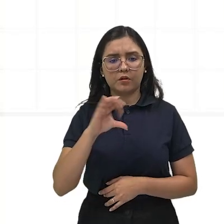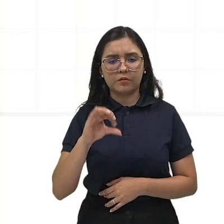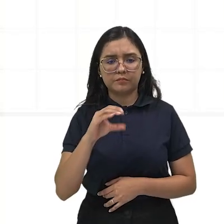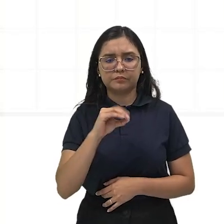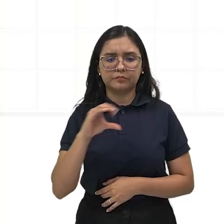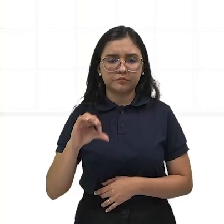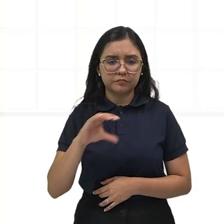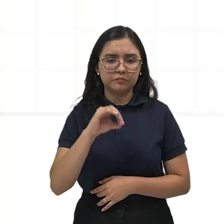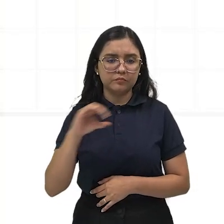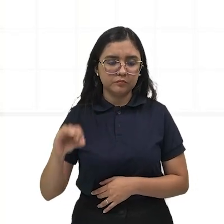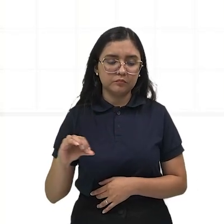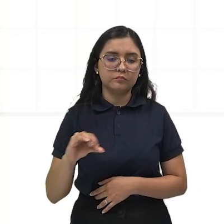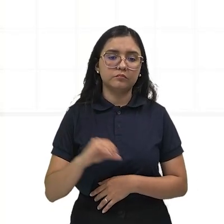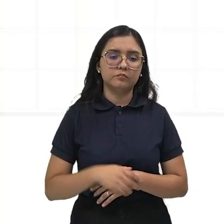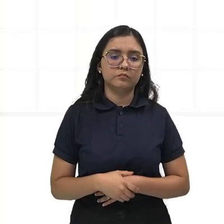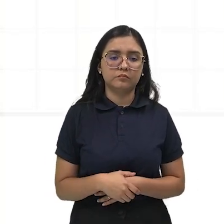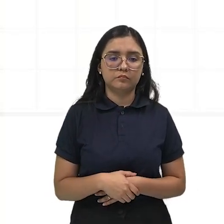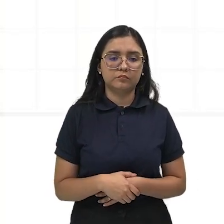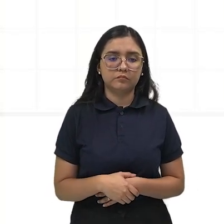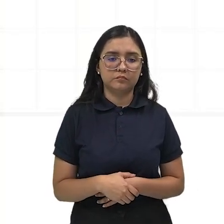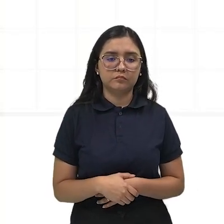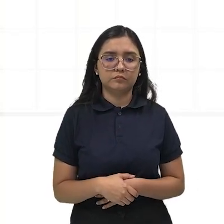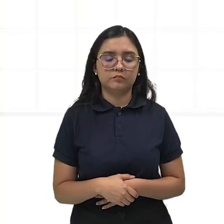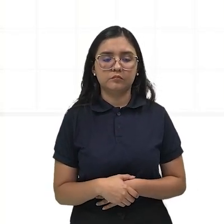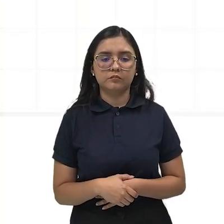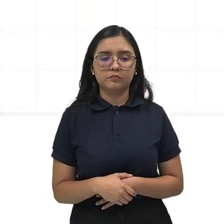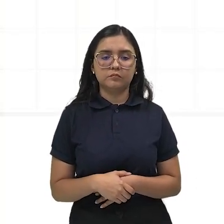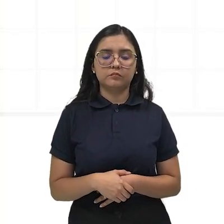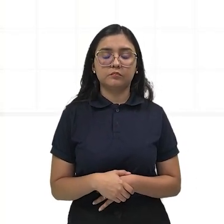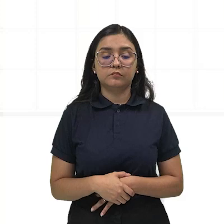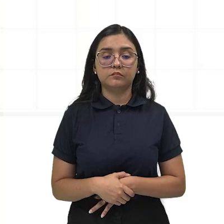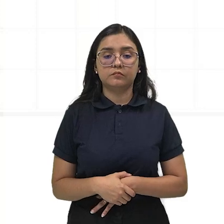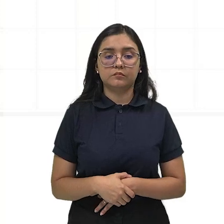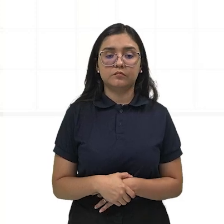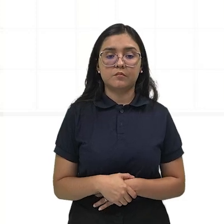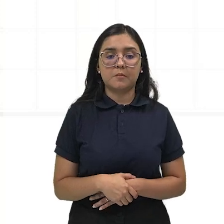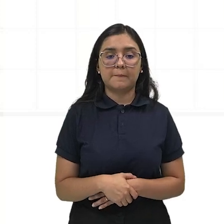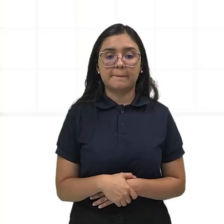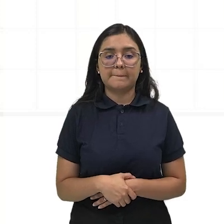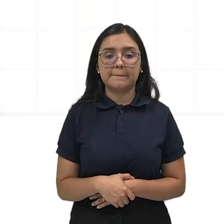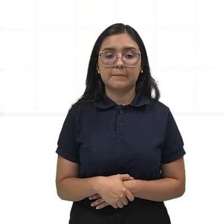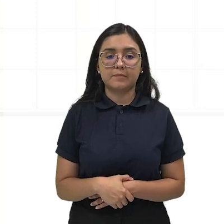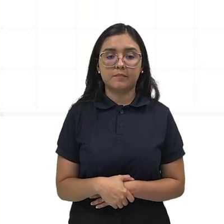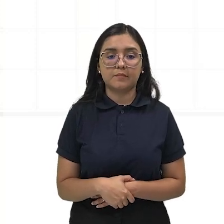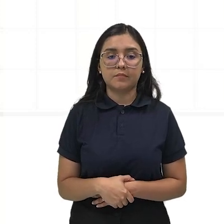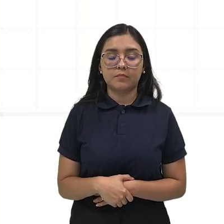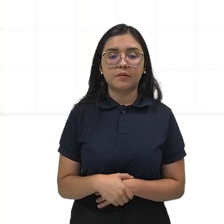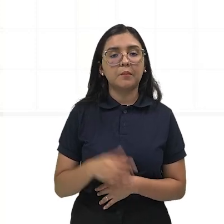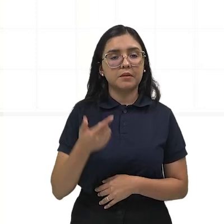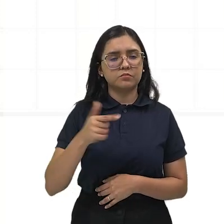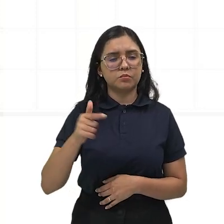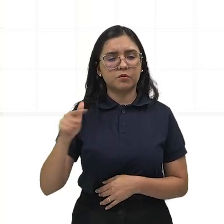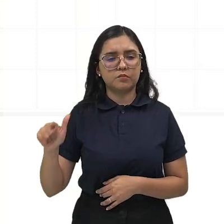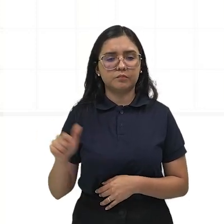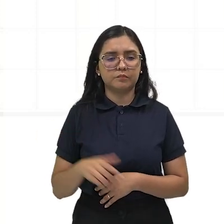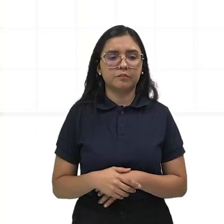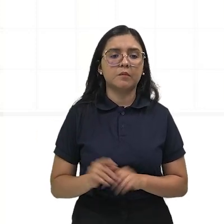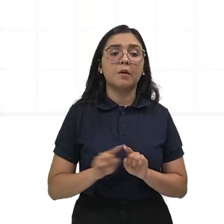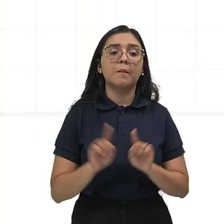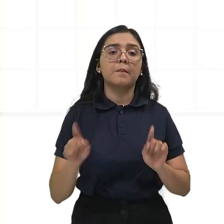09, 09 e aqui, claro, iria um outro 09, né? Então,